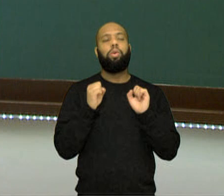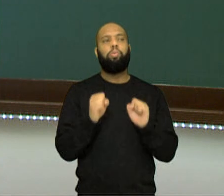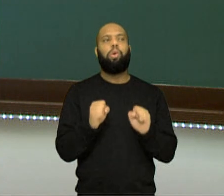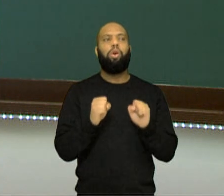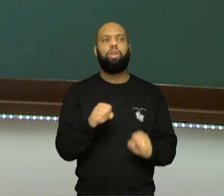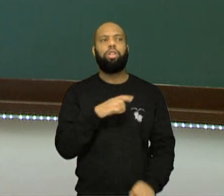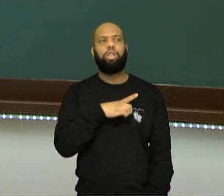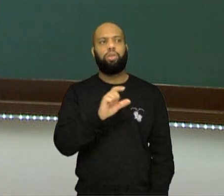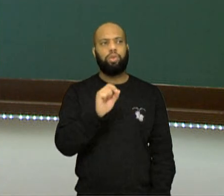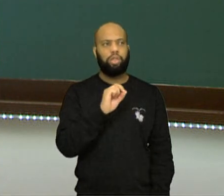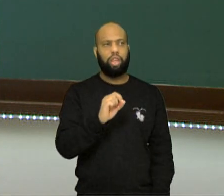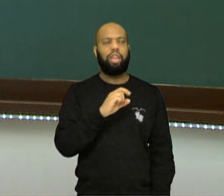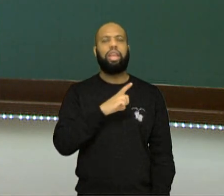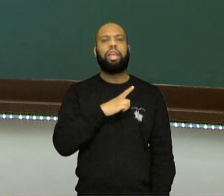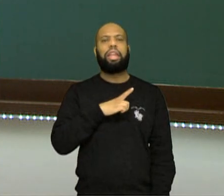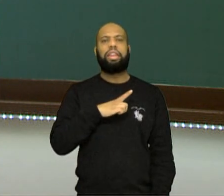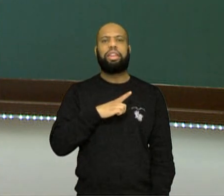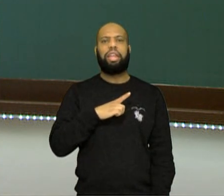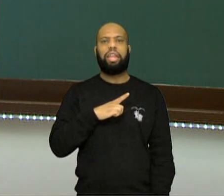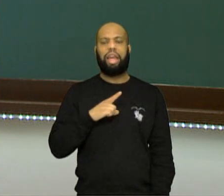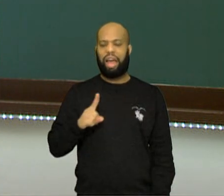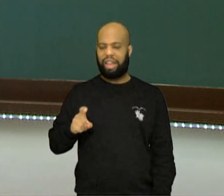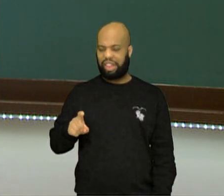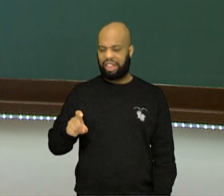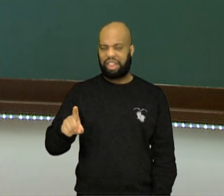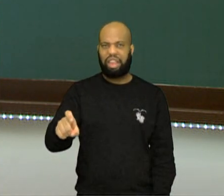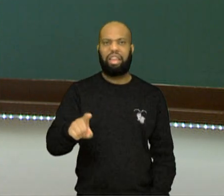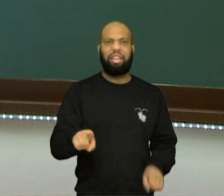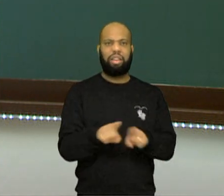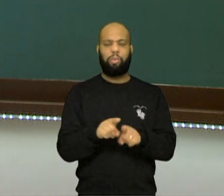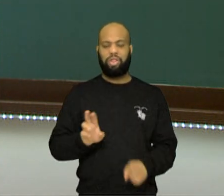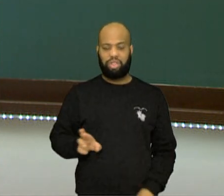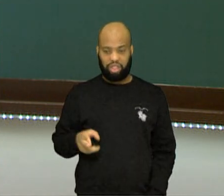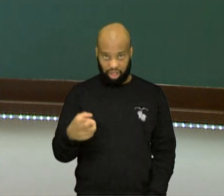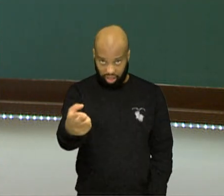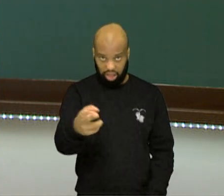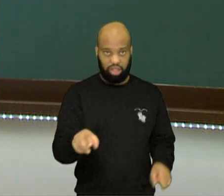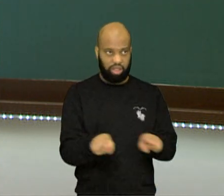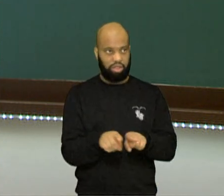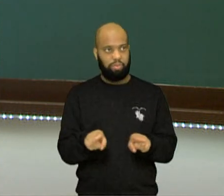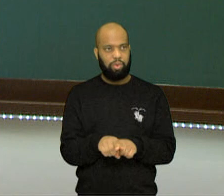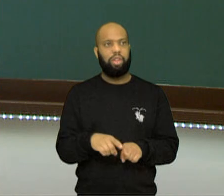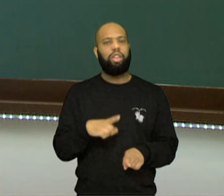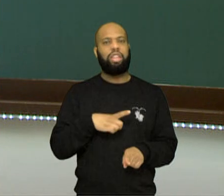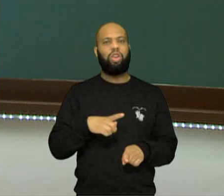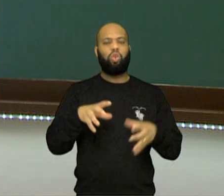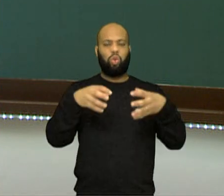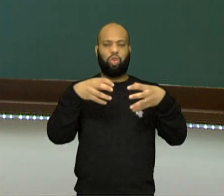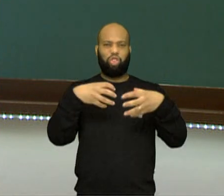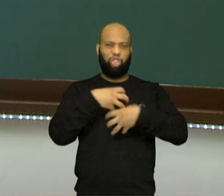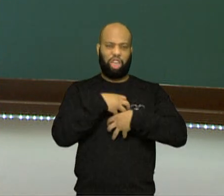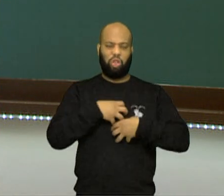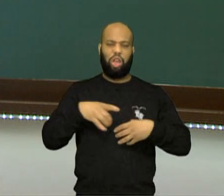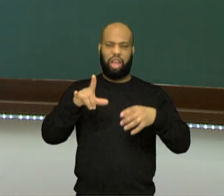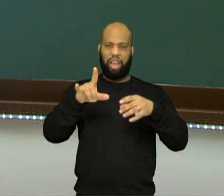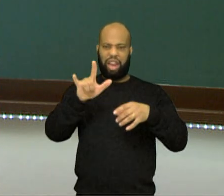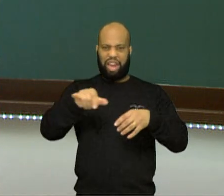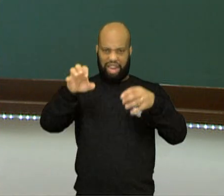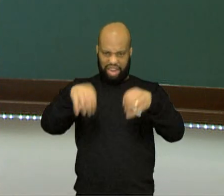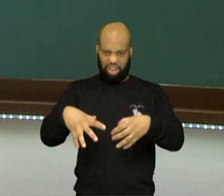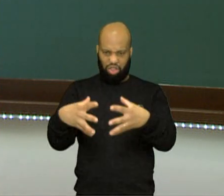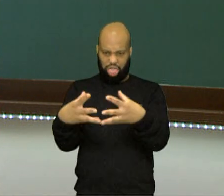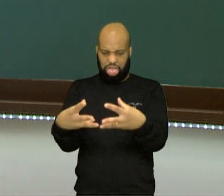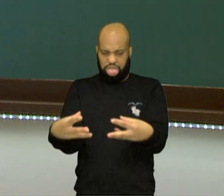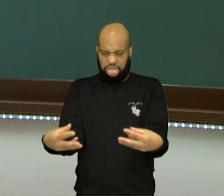juntar bichos, roedores, enfim, né? A própria decomposição desse lixo ali